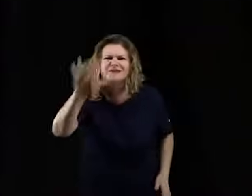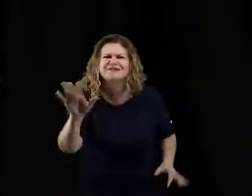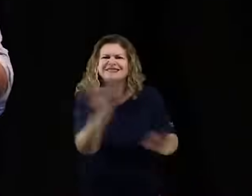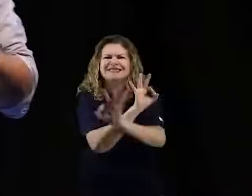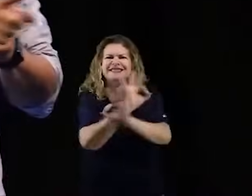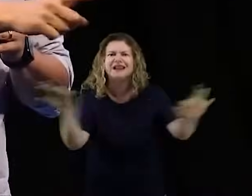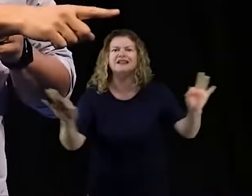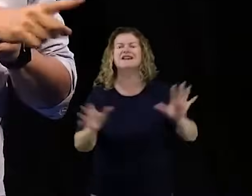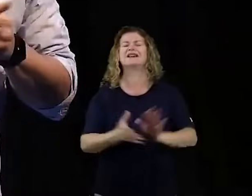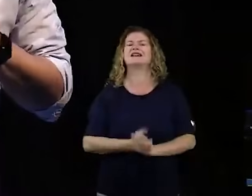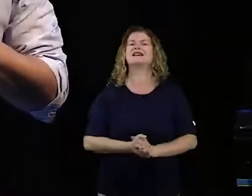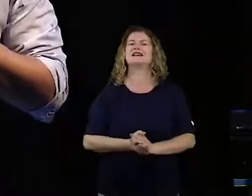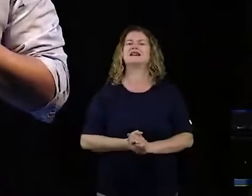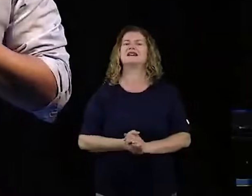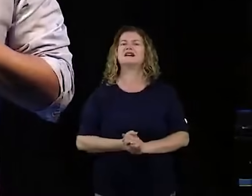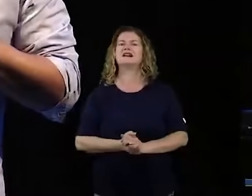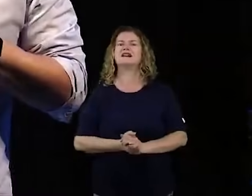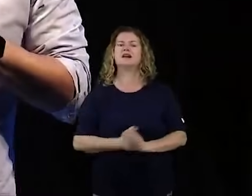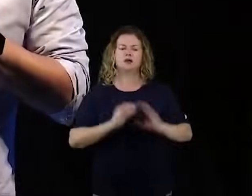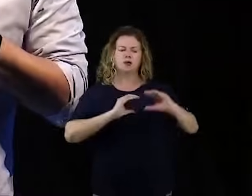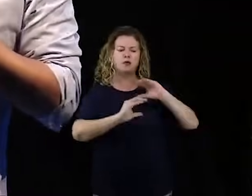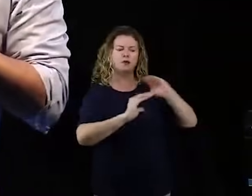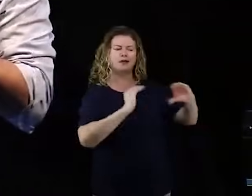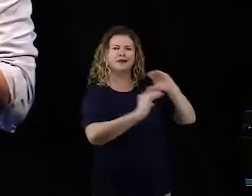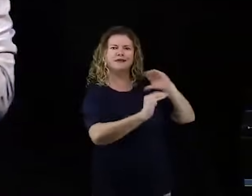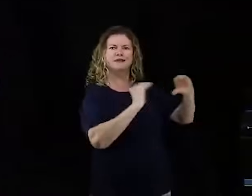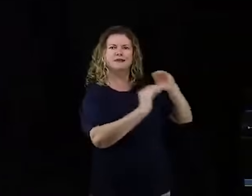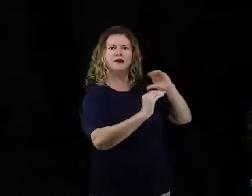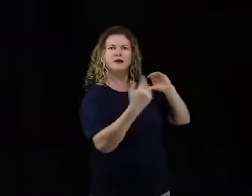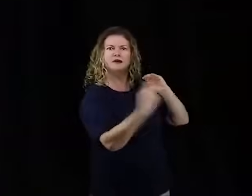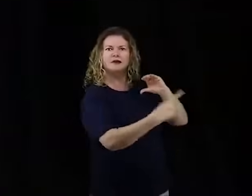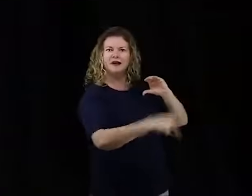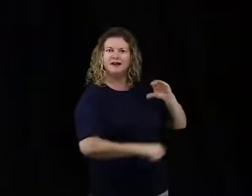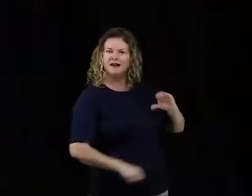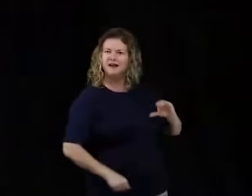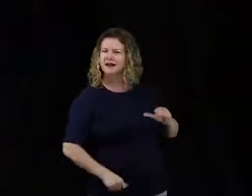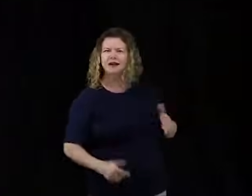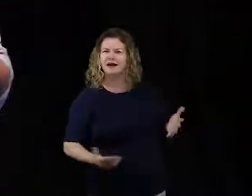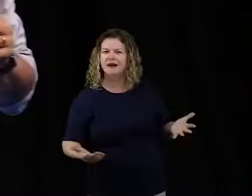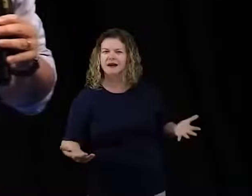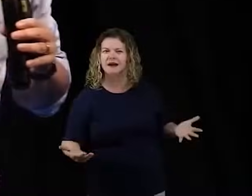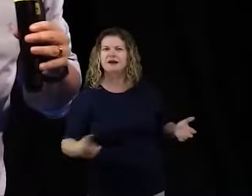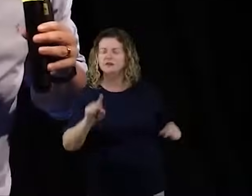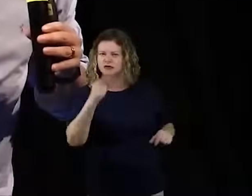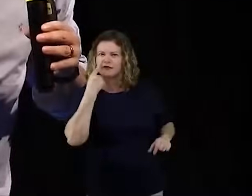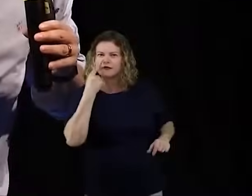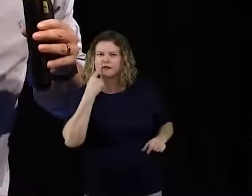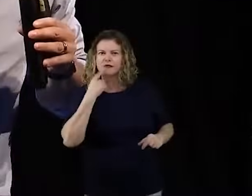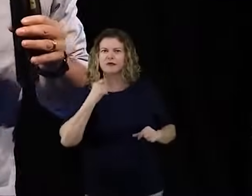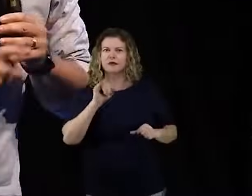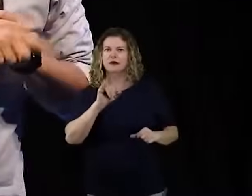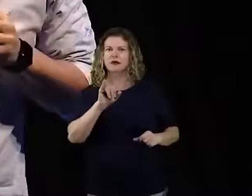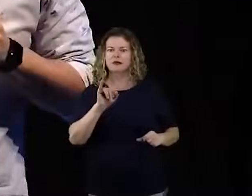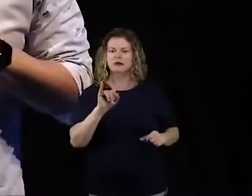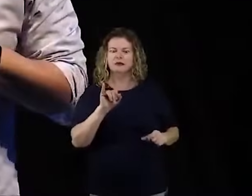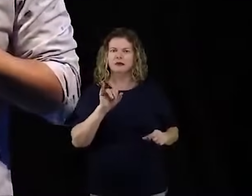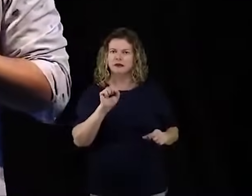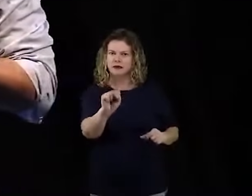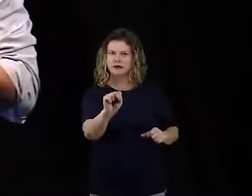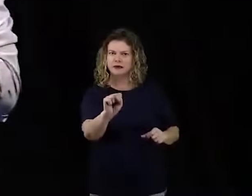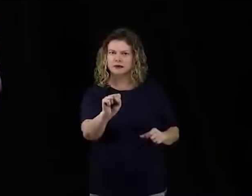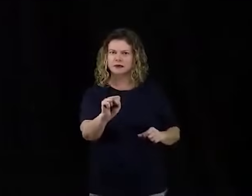rede de comunicações dele vai contar sobre sua família Já leste Isaías Capítulo 8 quando fala sobre